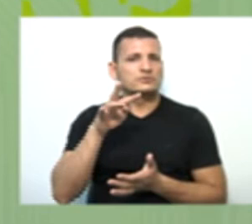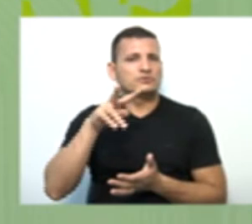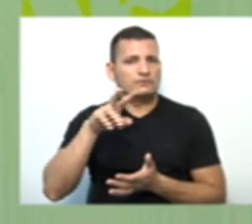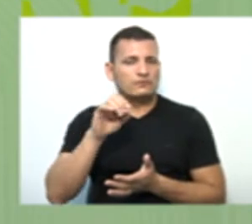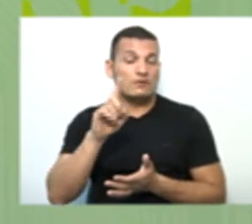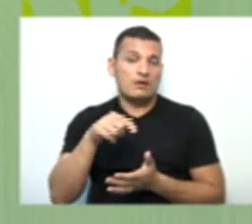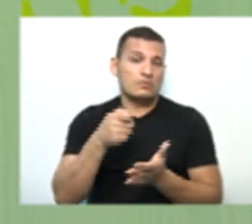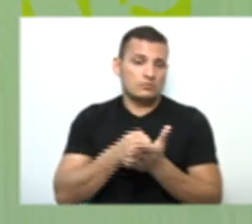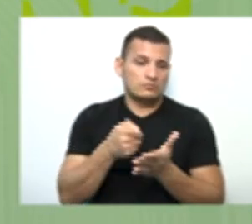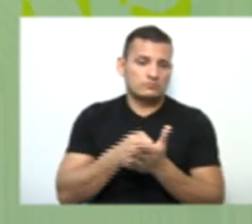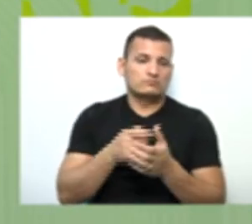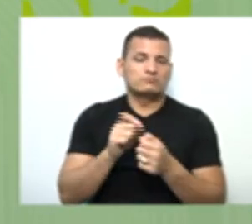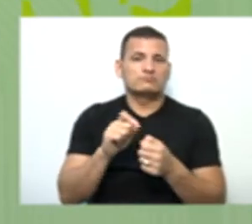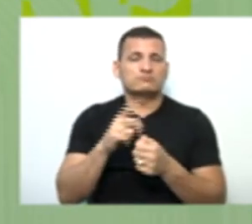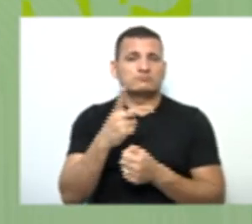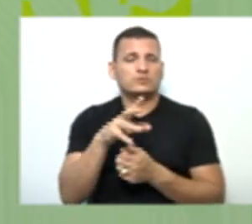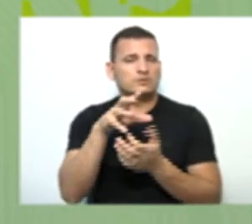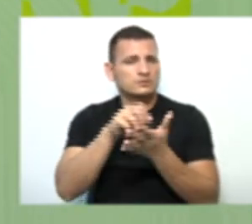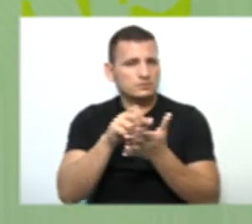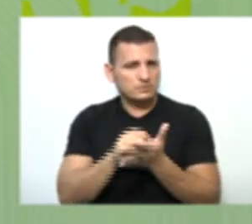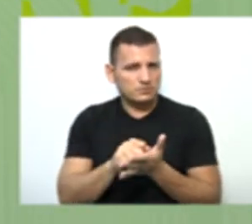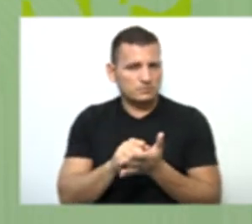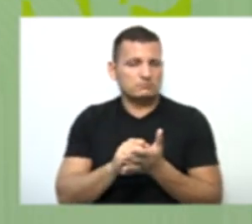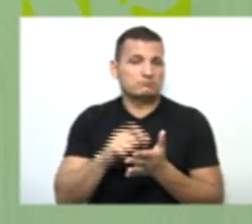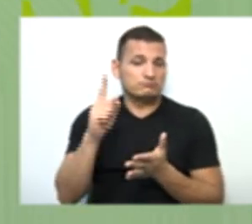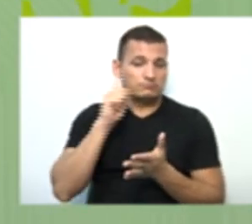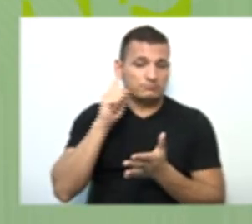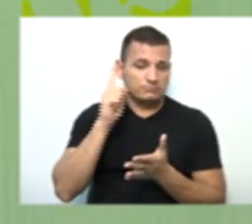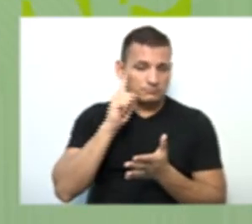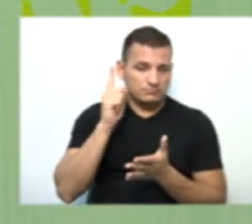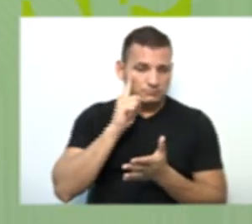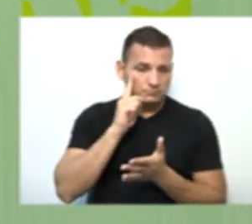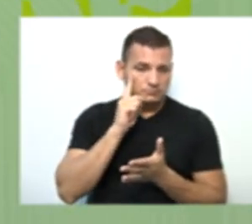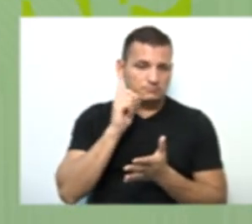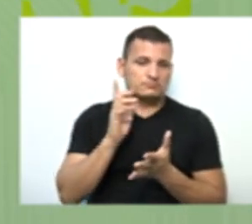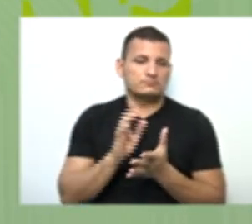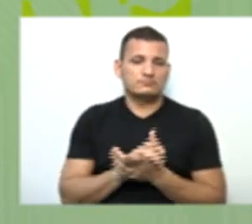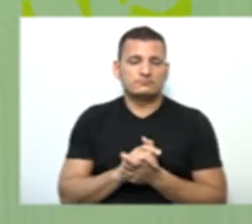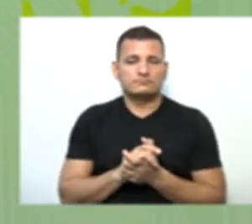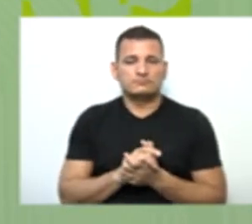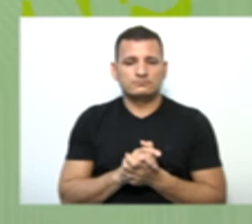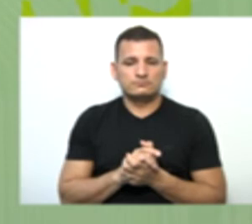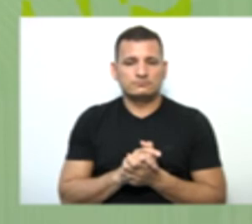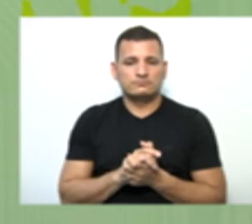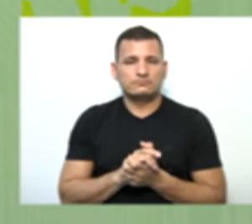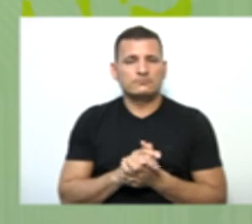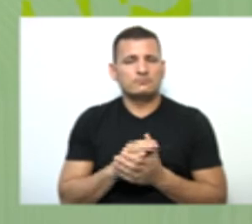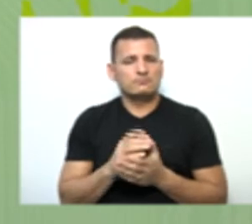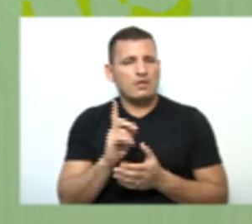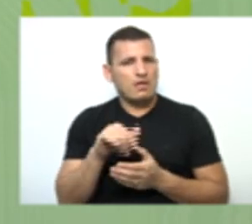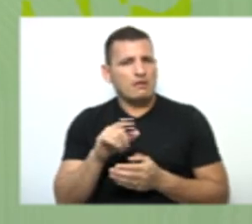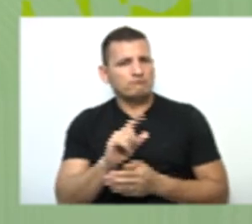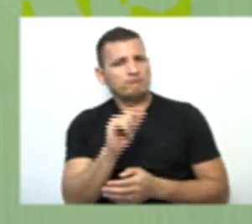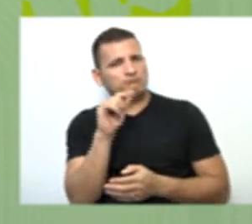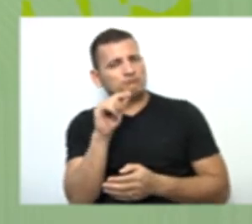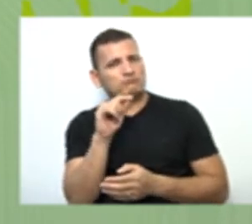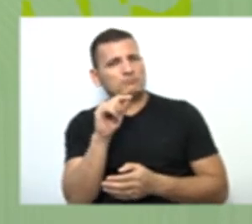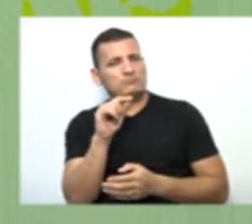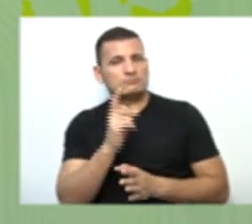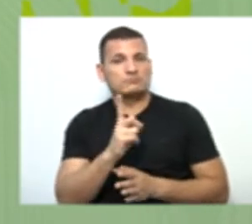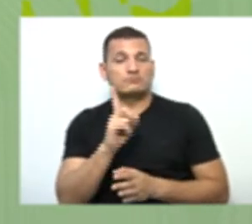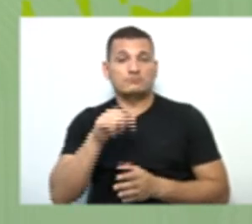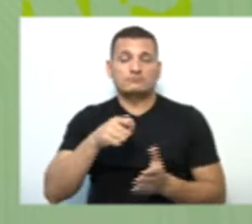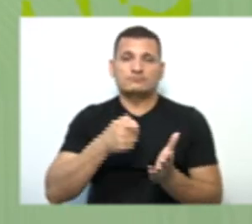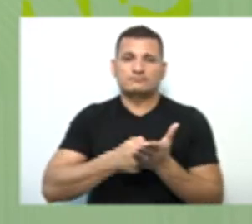realizada a sua escrituração, o quê? Diária. É opcional? Então, não é opcional, né? Ele é